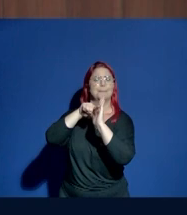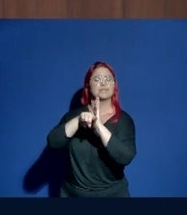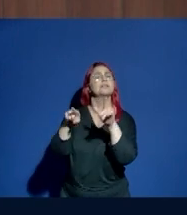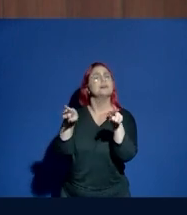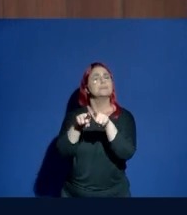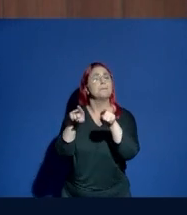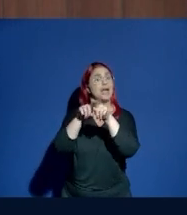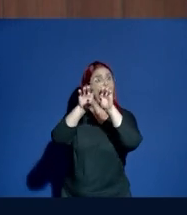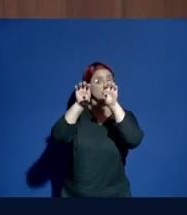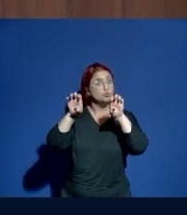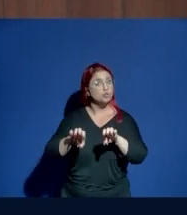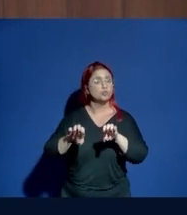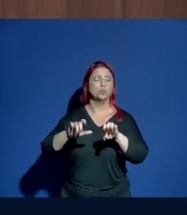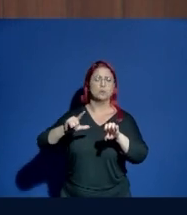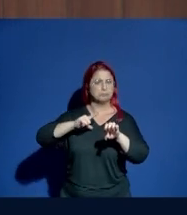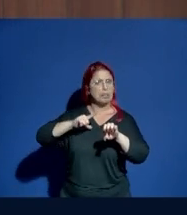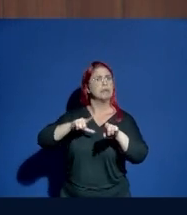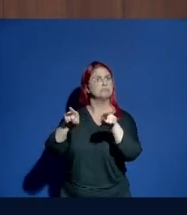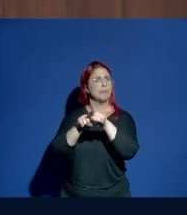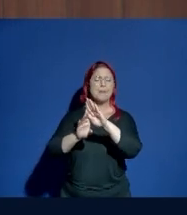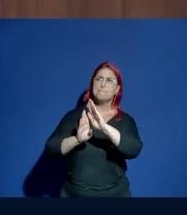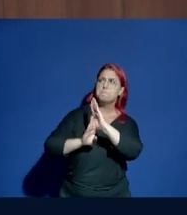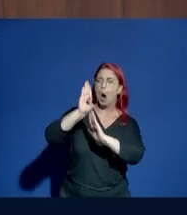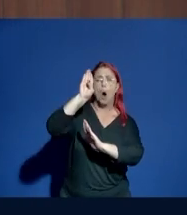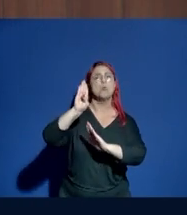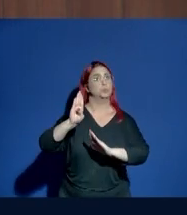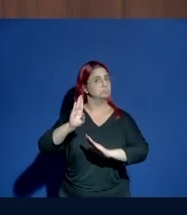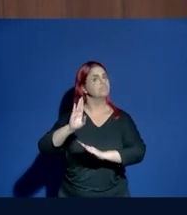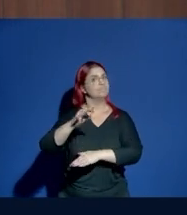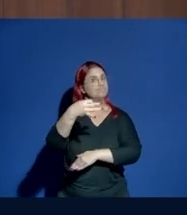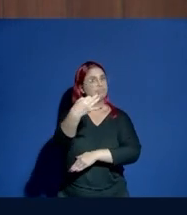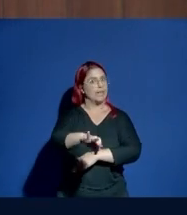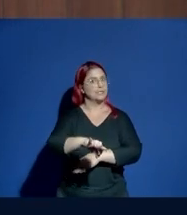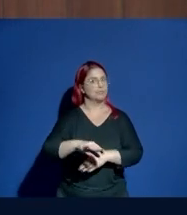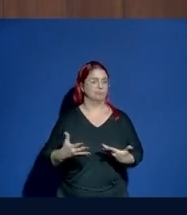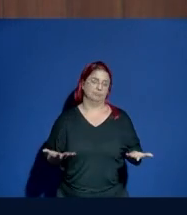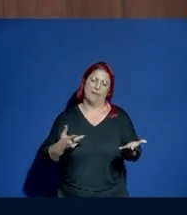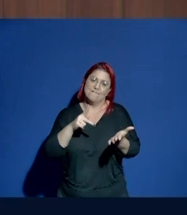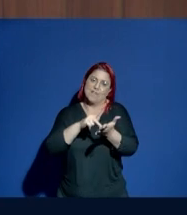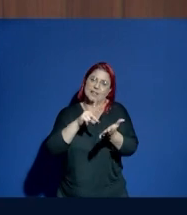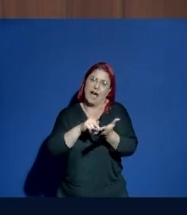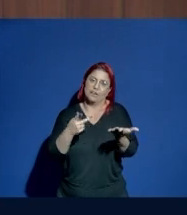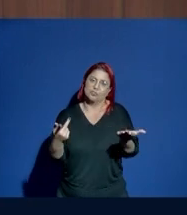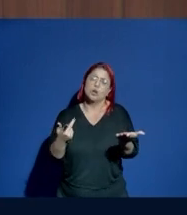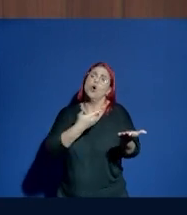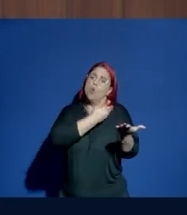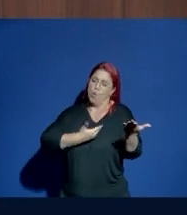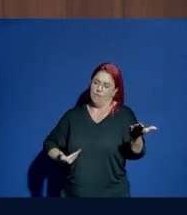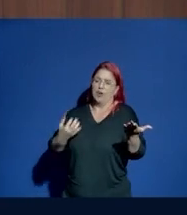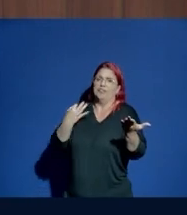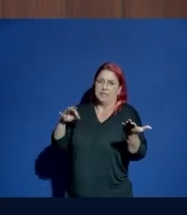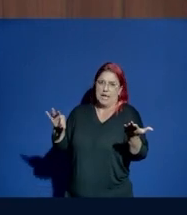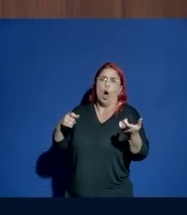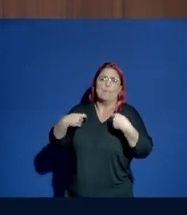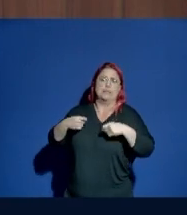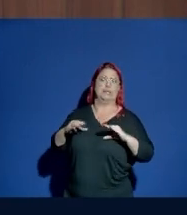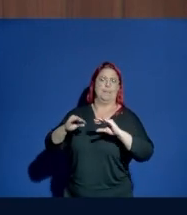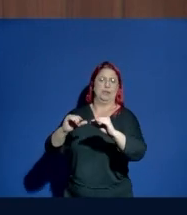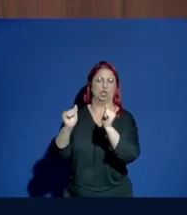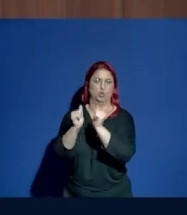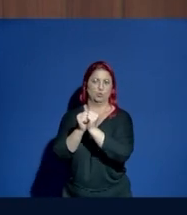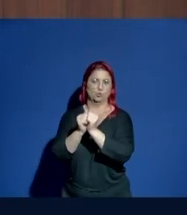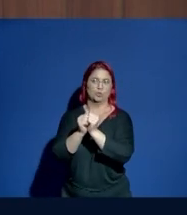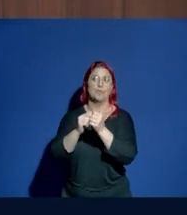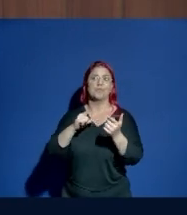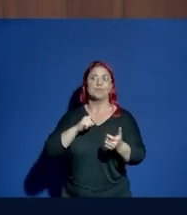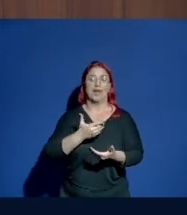infraestrutura nós nós temos uma alavancada pra valer mesmo isso é verdade é lógico tem que ter a mão do Governo Federal nós não somos meu